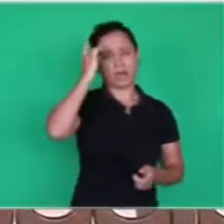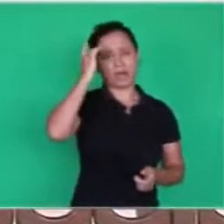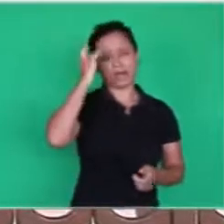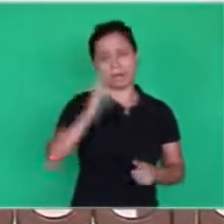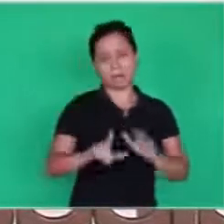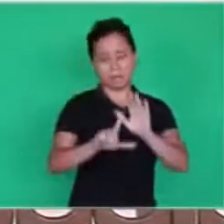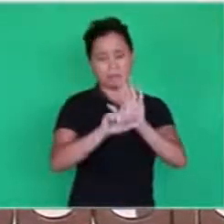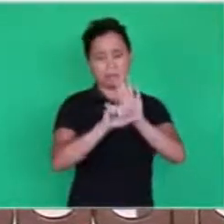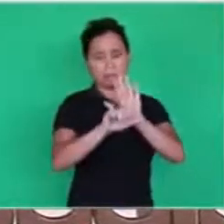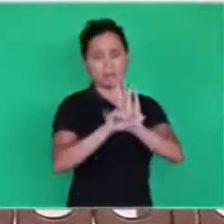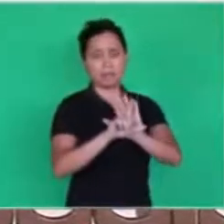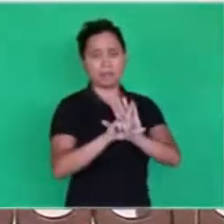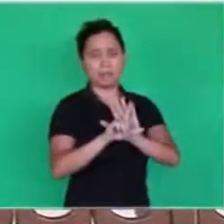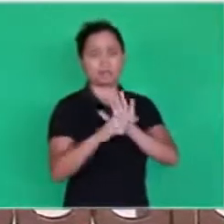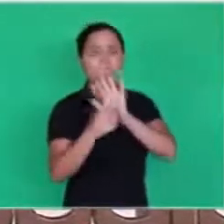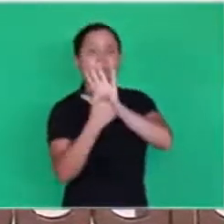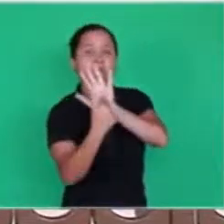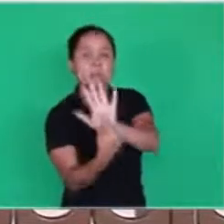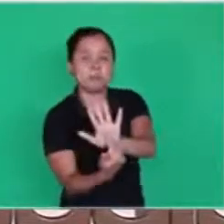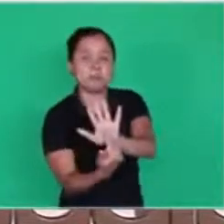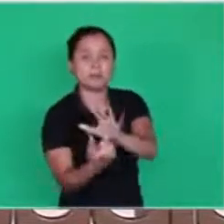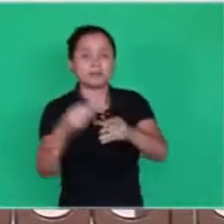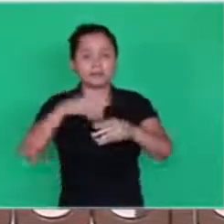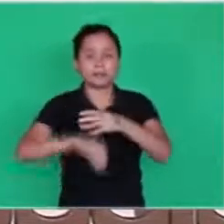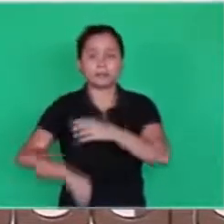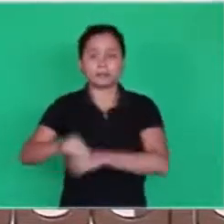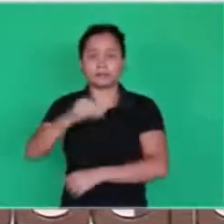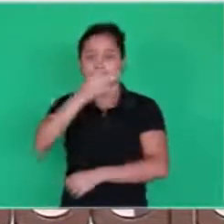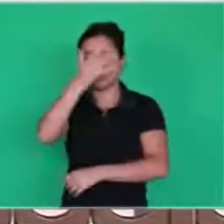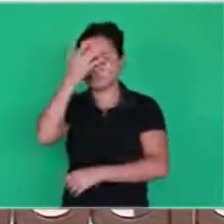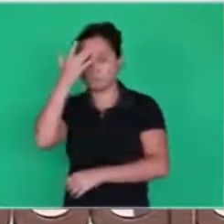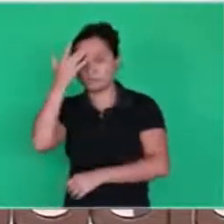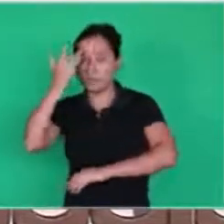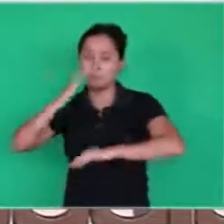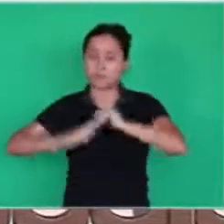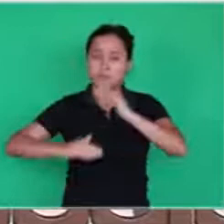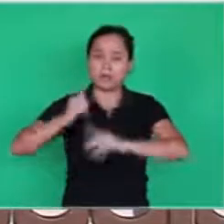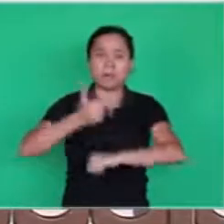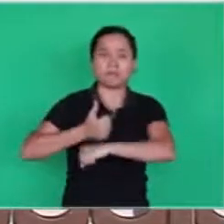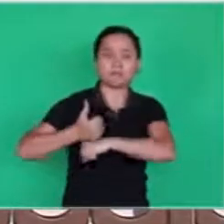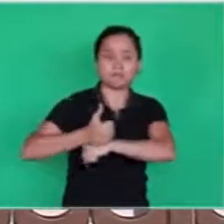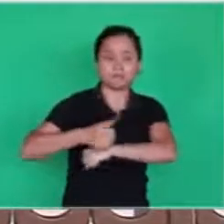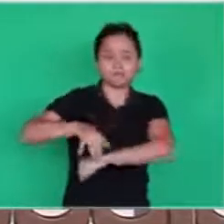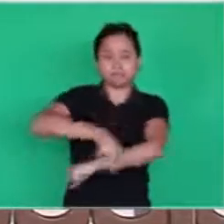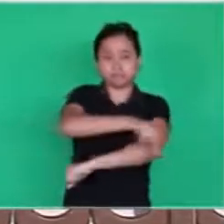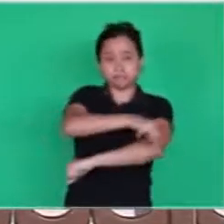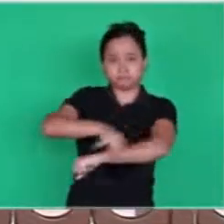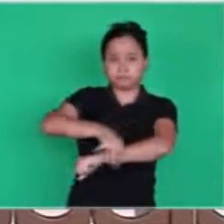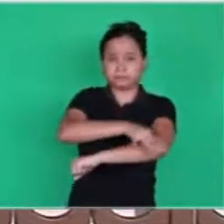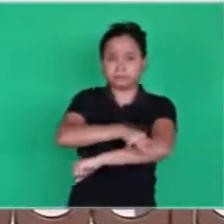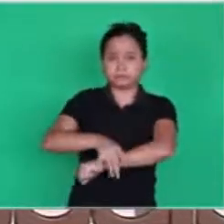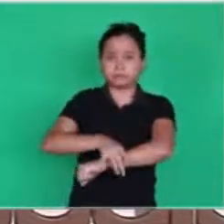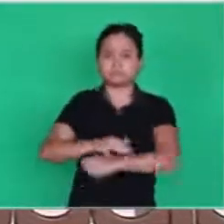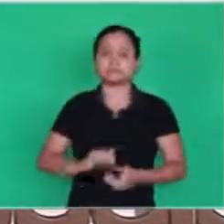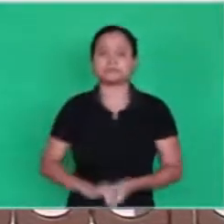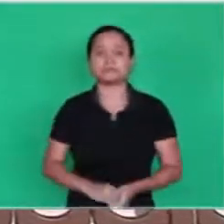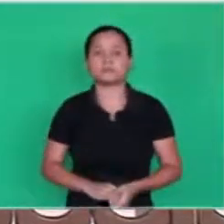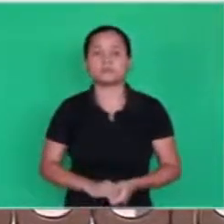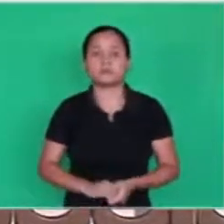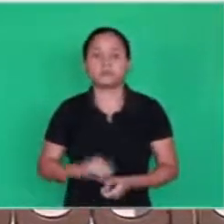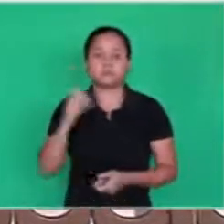lá. Os físicos estão lutando aí. Não é nada demais. Eles querem